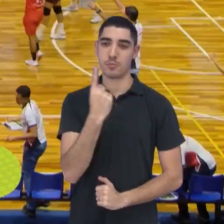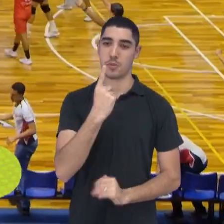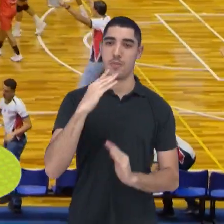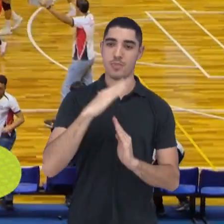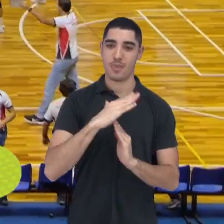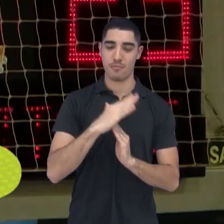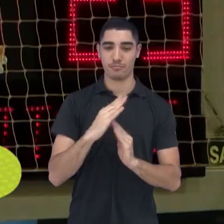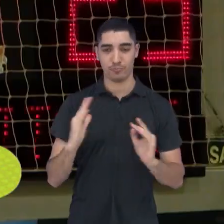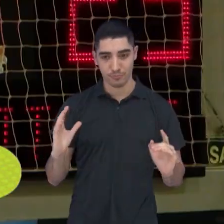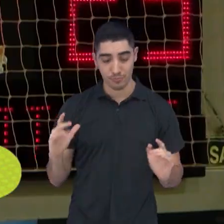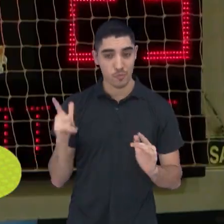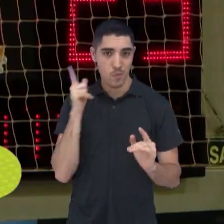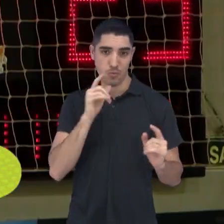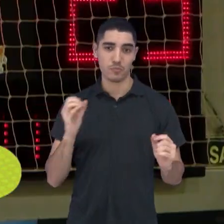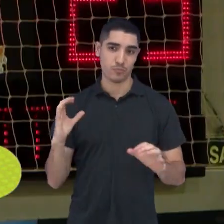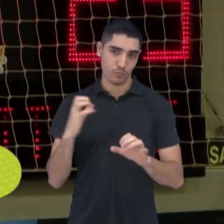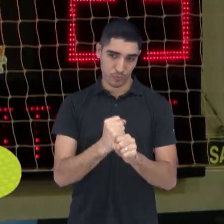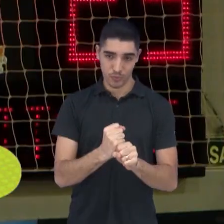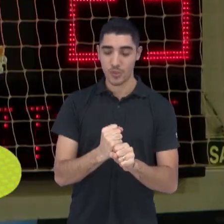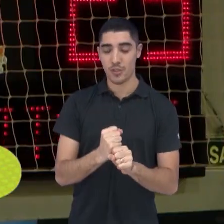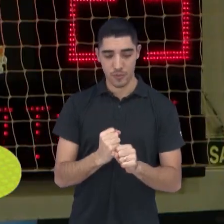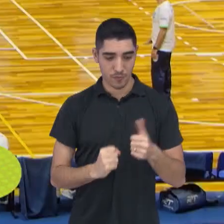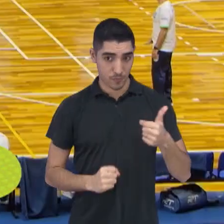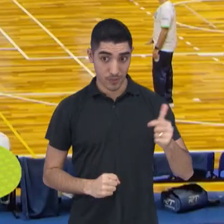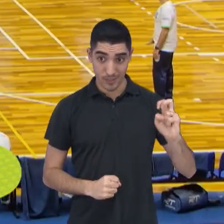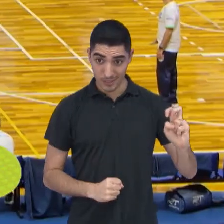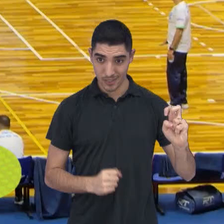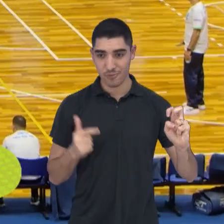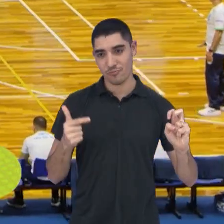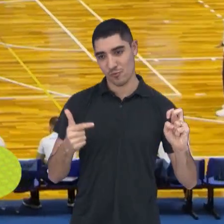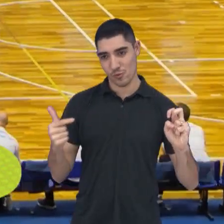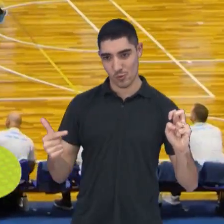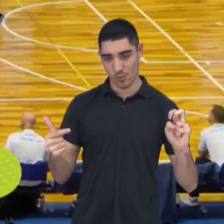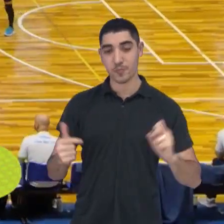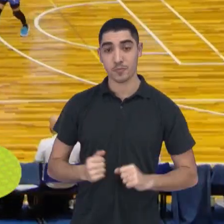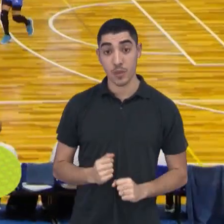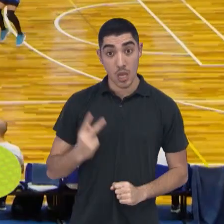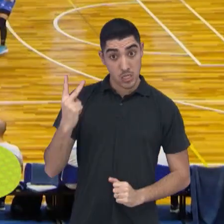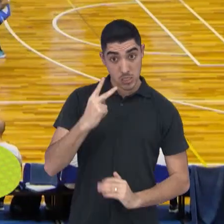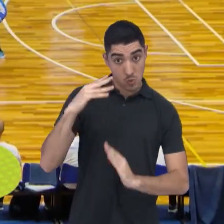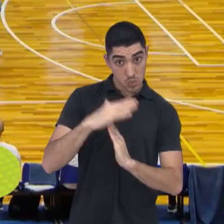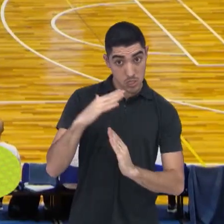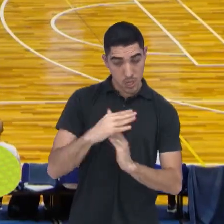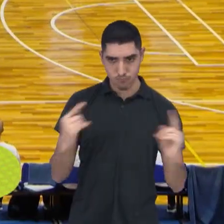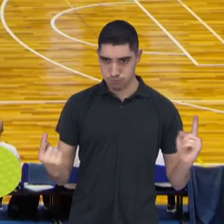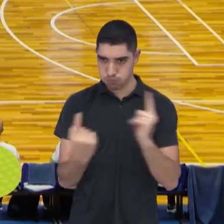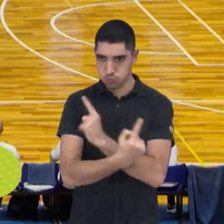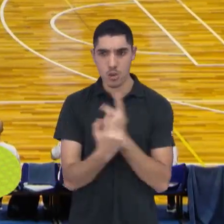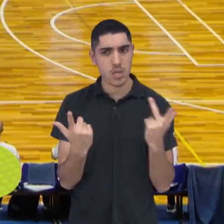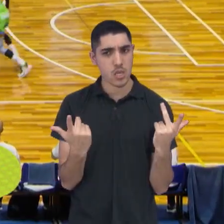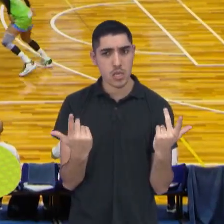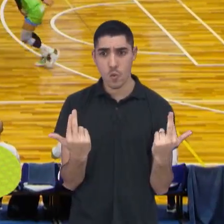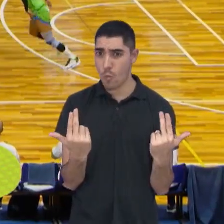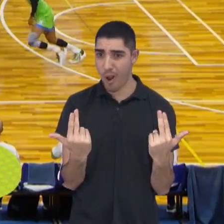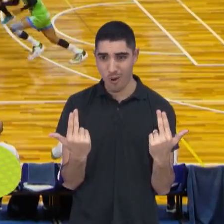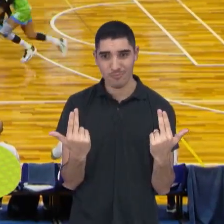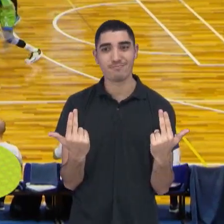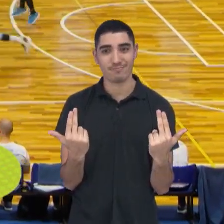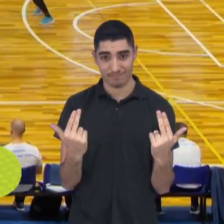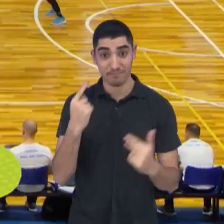fechar o primeiro set em 25-22. O segundo set começou do mesmo jeito que terminou o